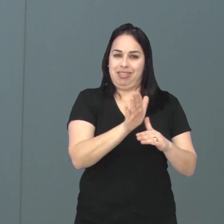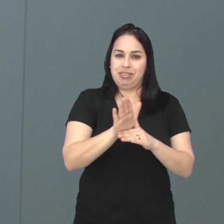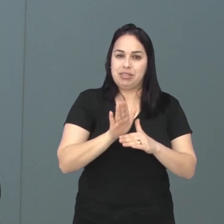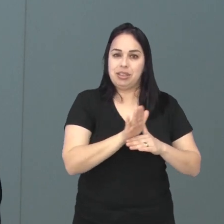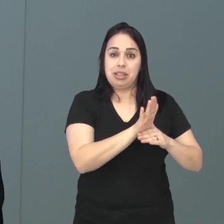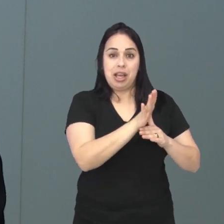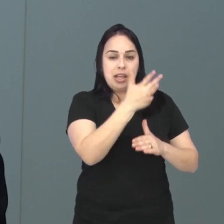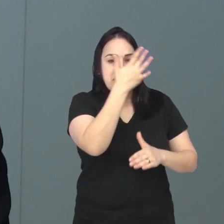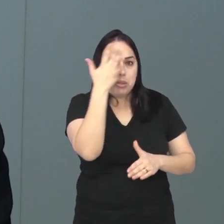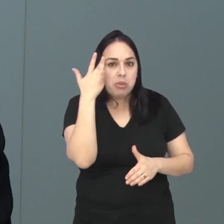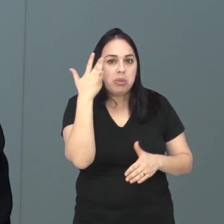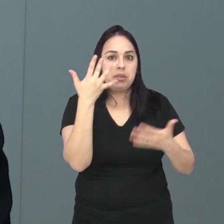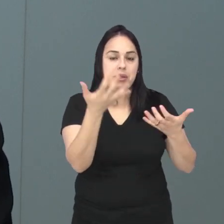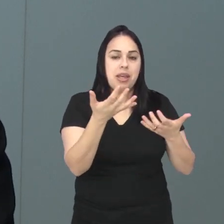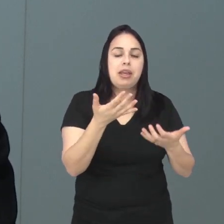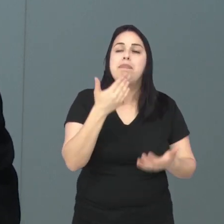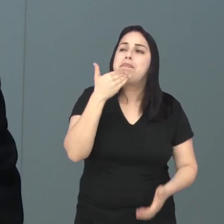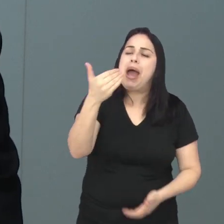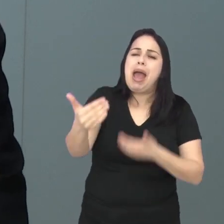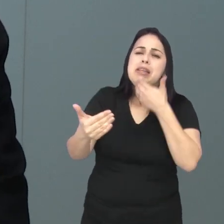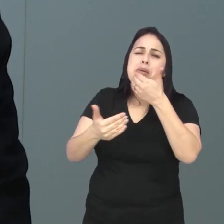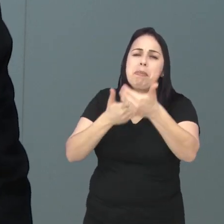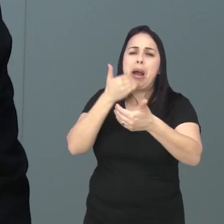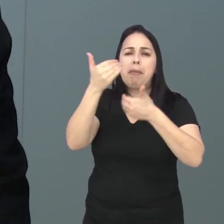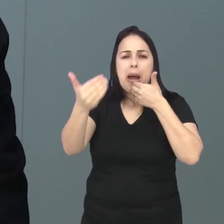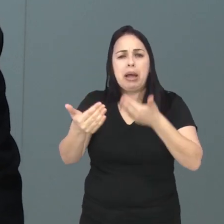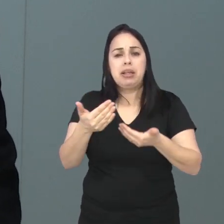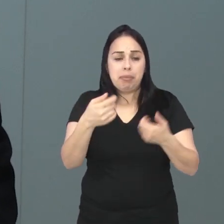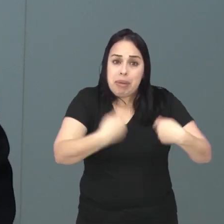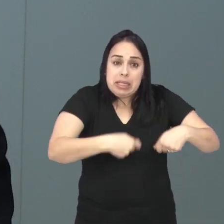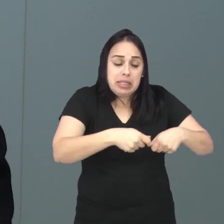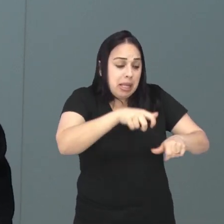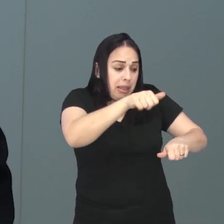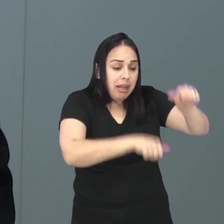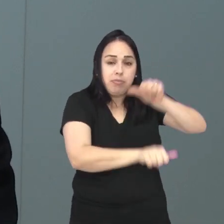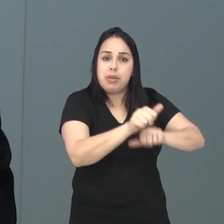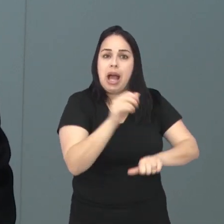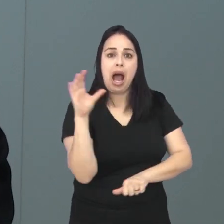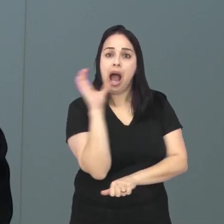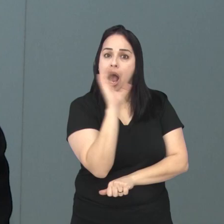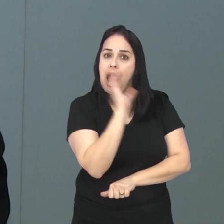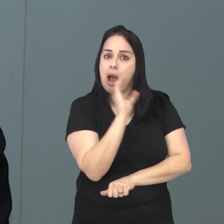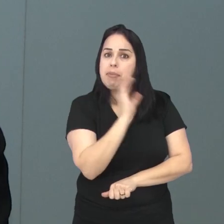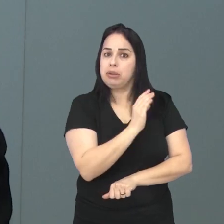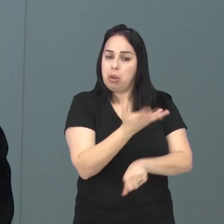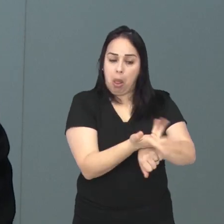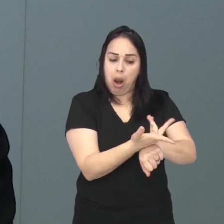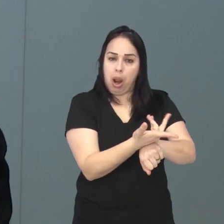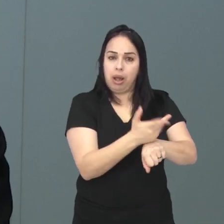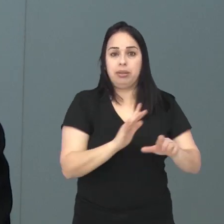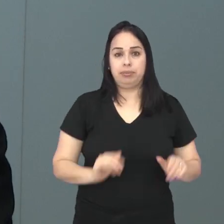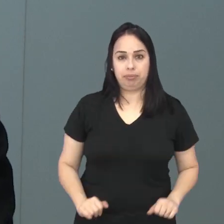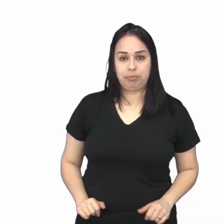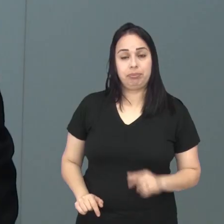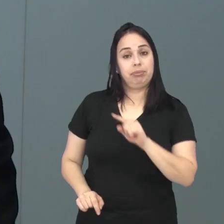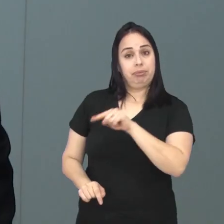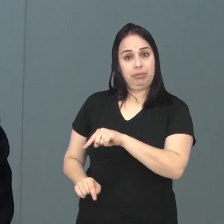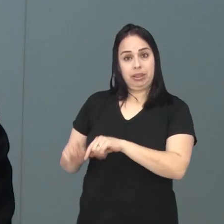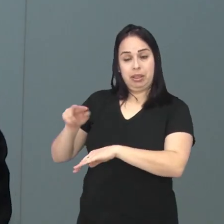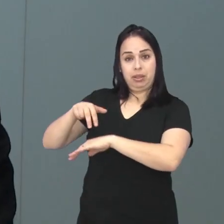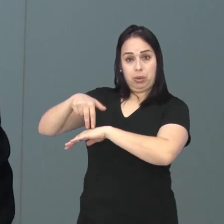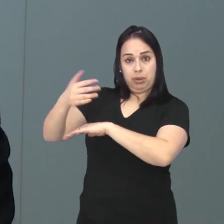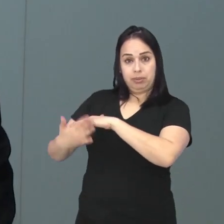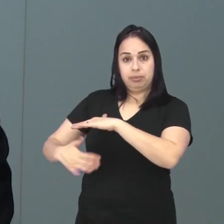pública que as pessoas inclusive demandam para a Prefeitura que a gente faça logo isso, porque as pessoas querem utilizar mais.